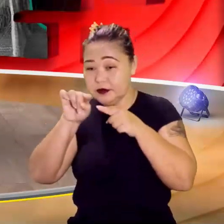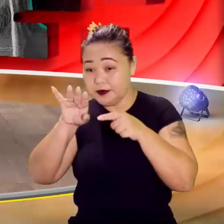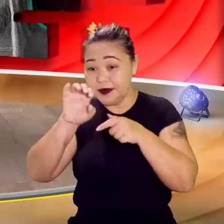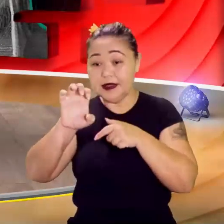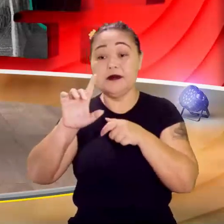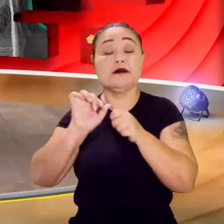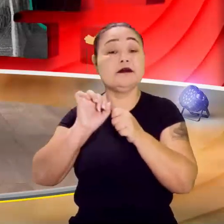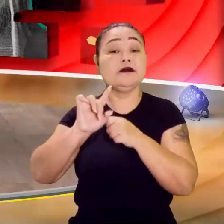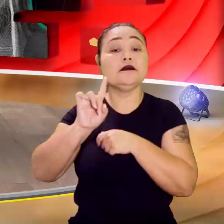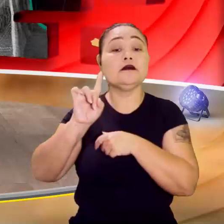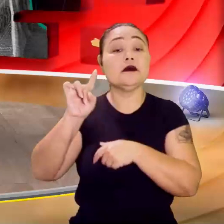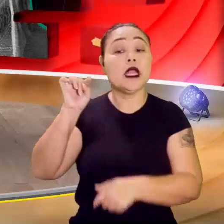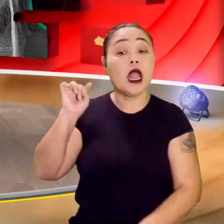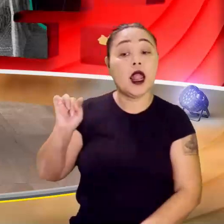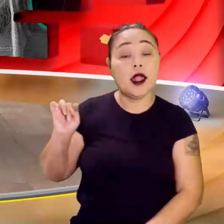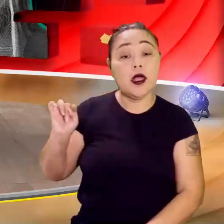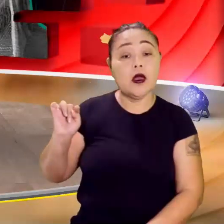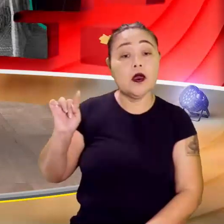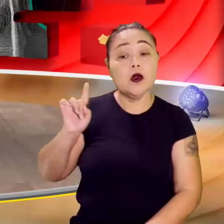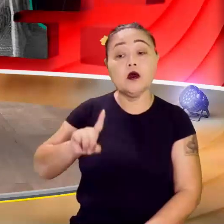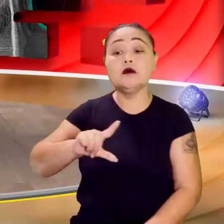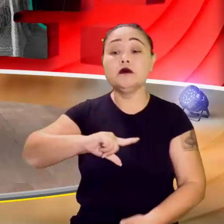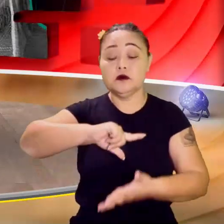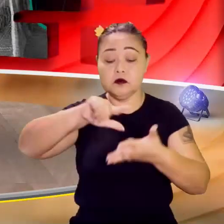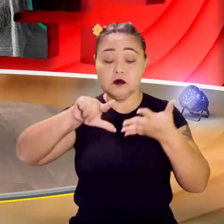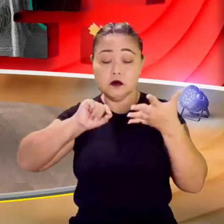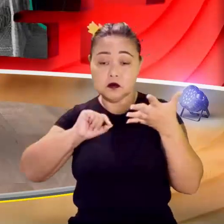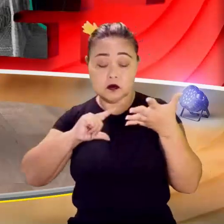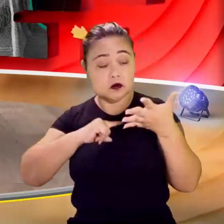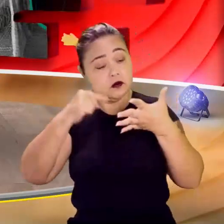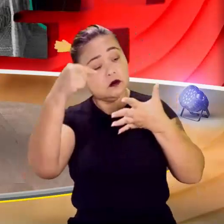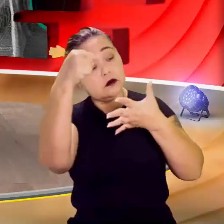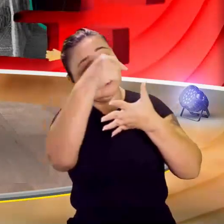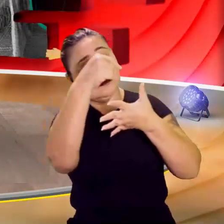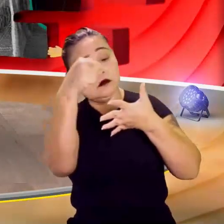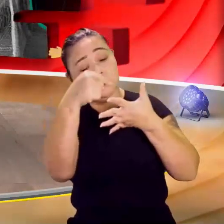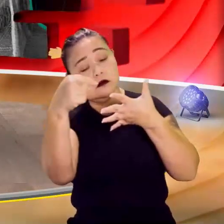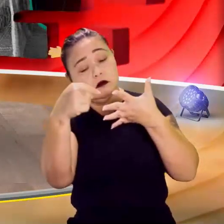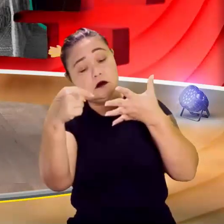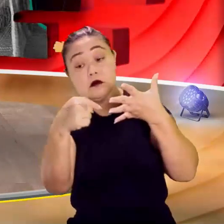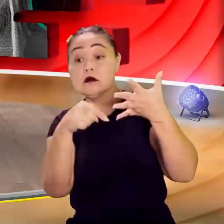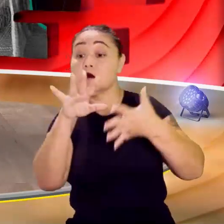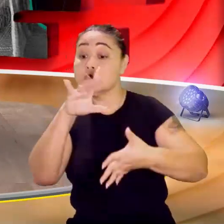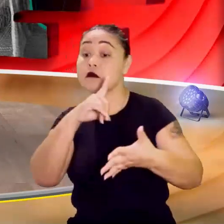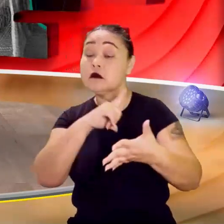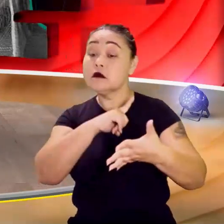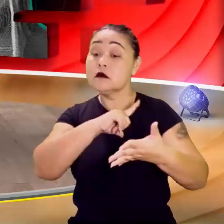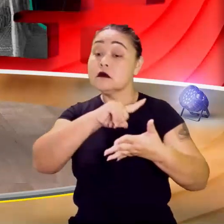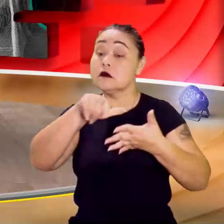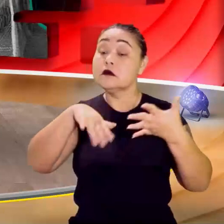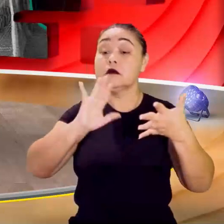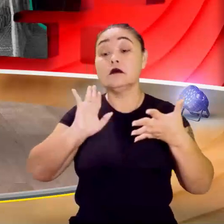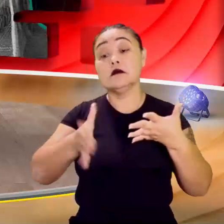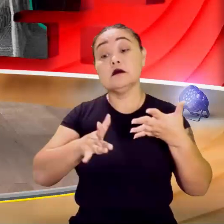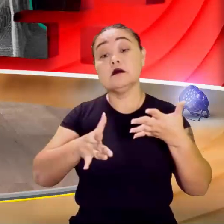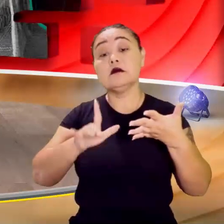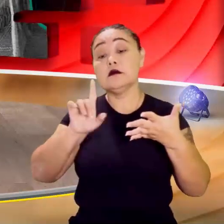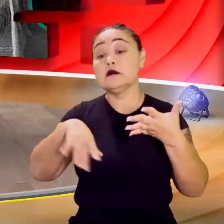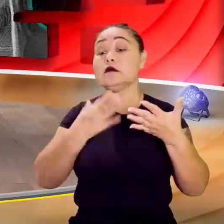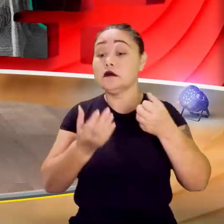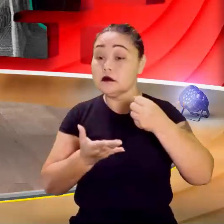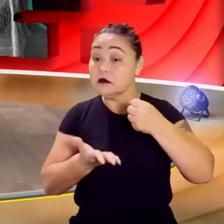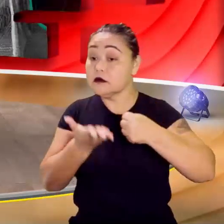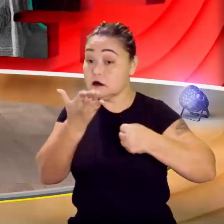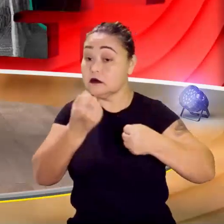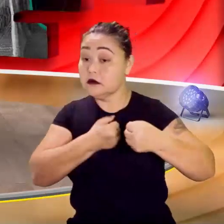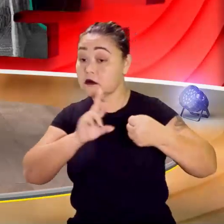dar Então, um erro. nesse caso, isso é uma opção que vem estar nas alternativas, tá? Muitas das vezes a alternativa já é um expoente,